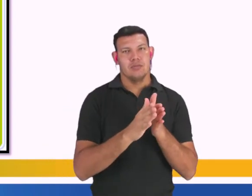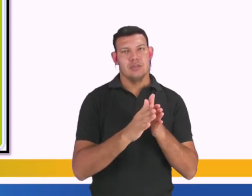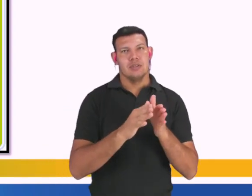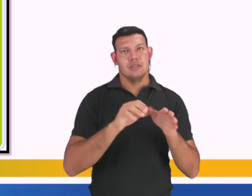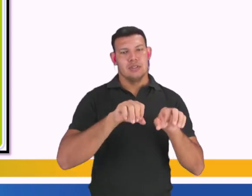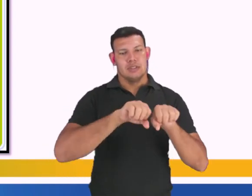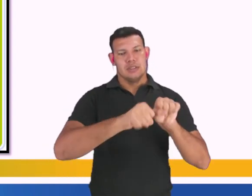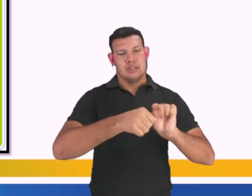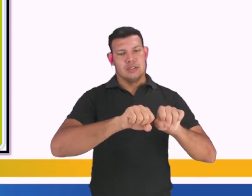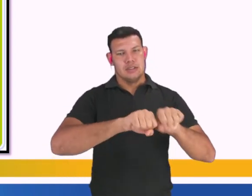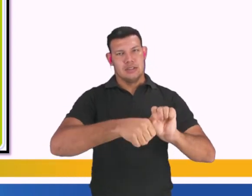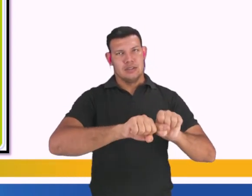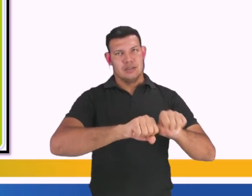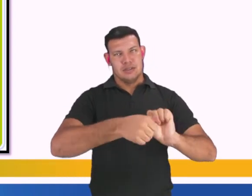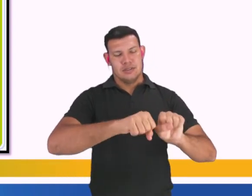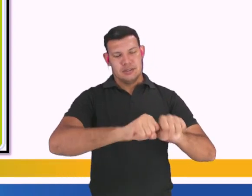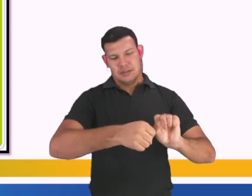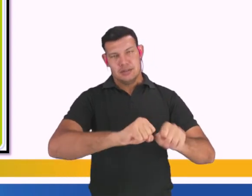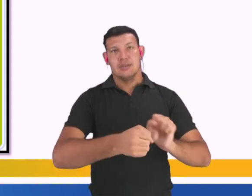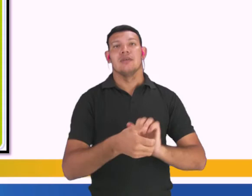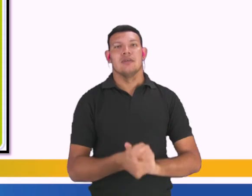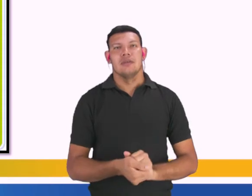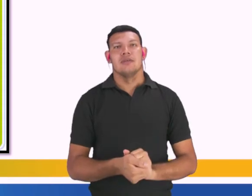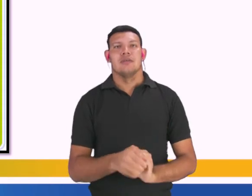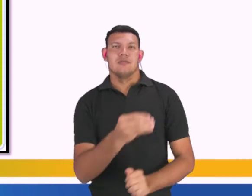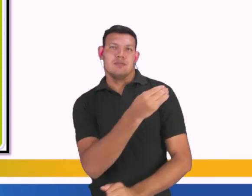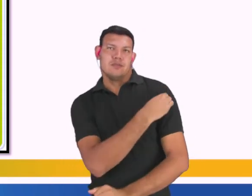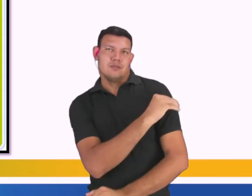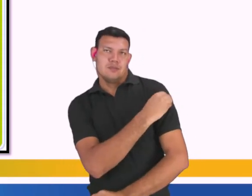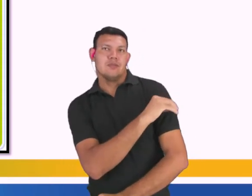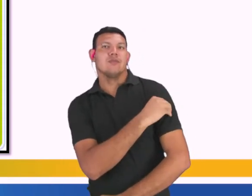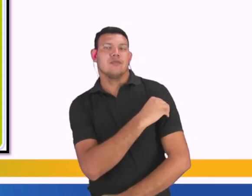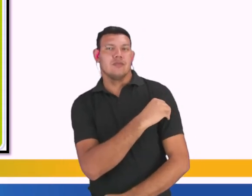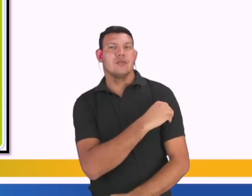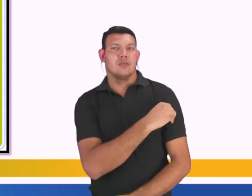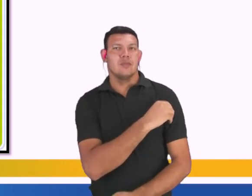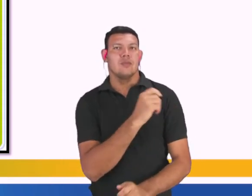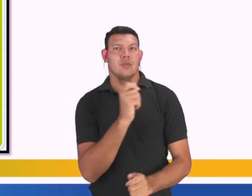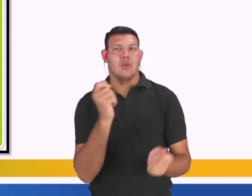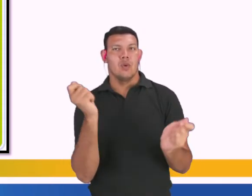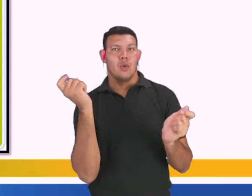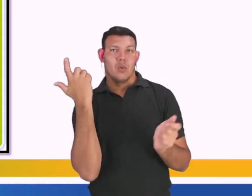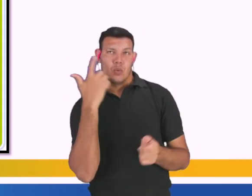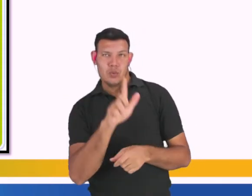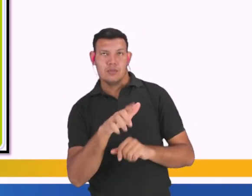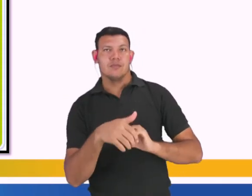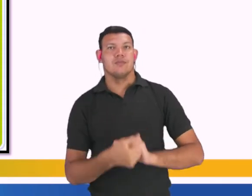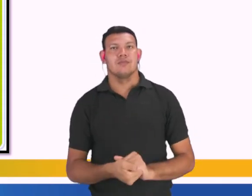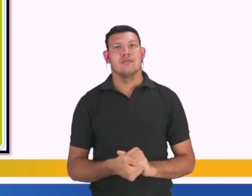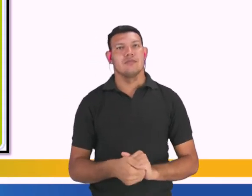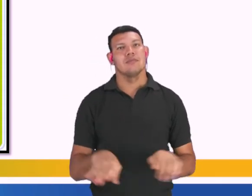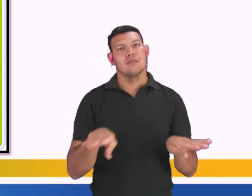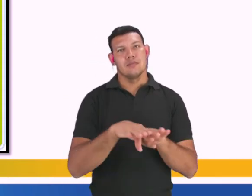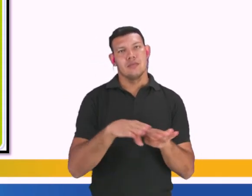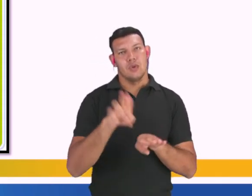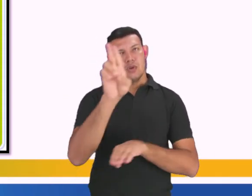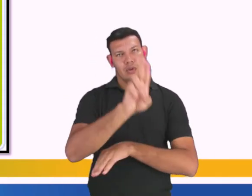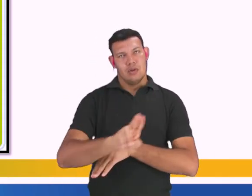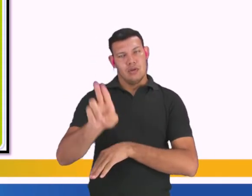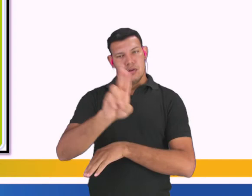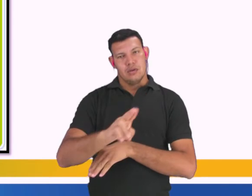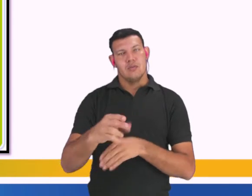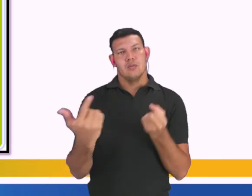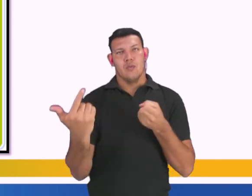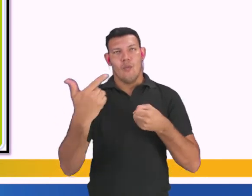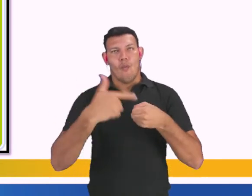trituração da cana, da retirada do álcool, né? O processo de destilação, o uso desse álcool nos